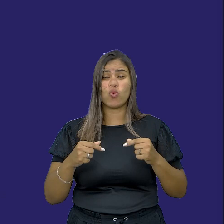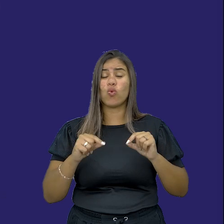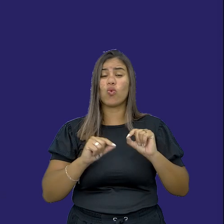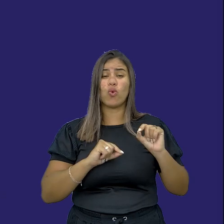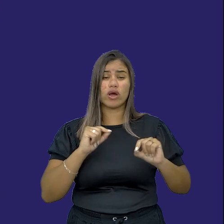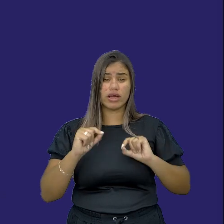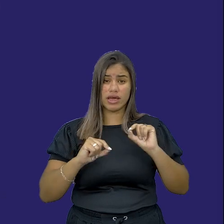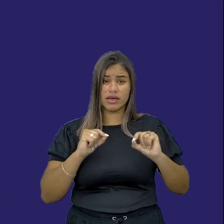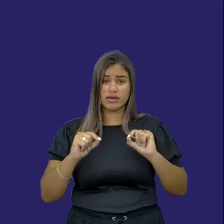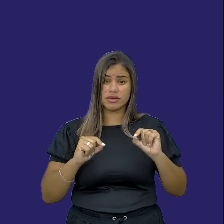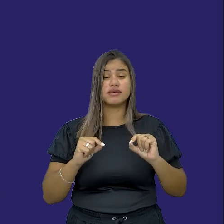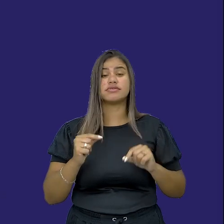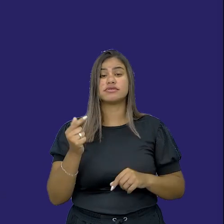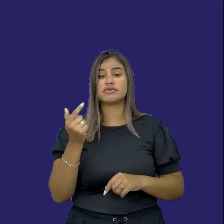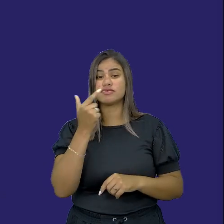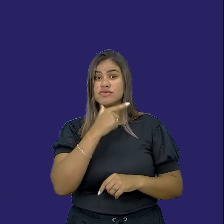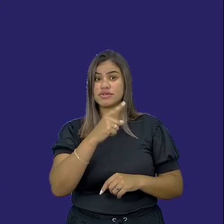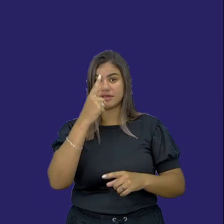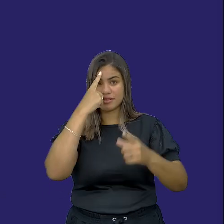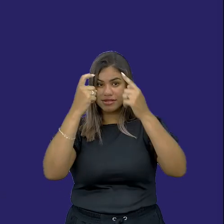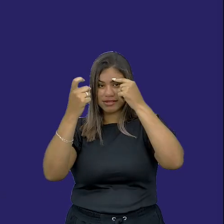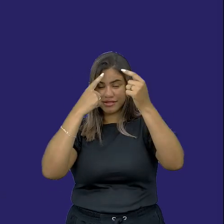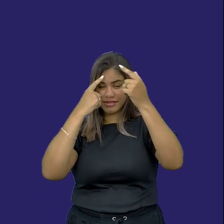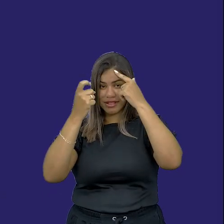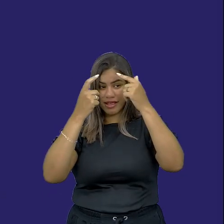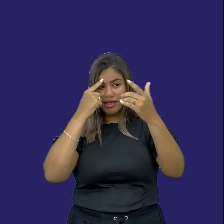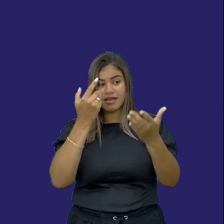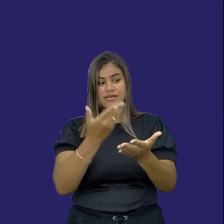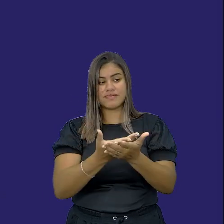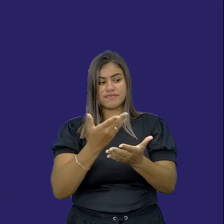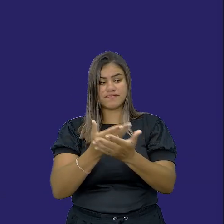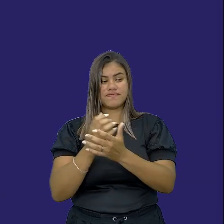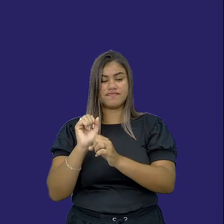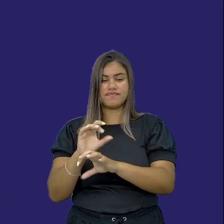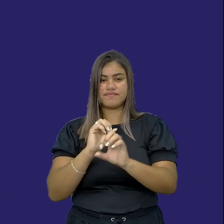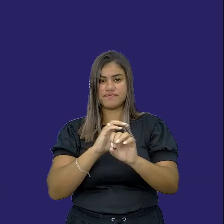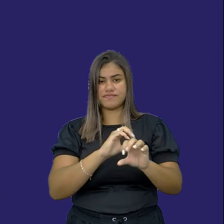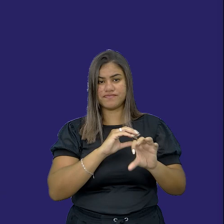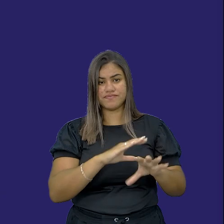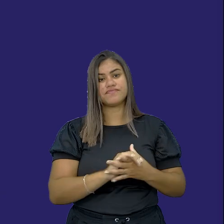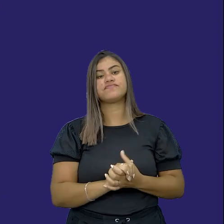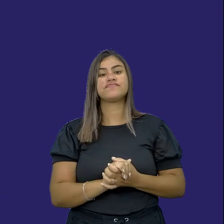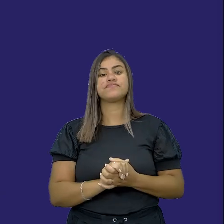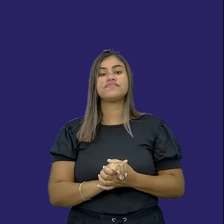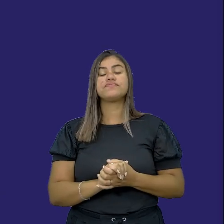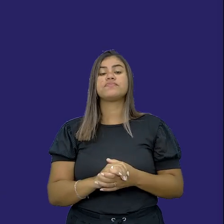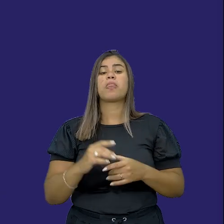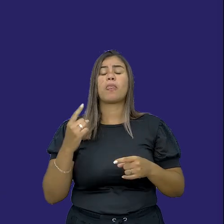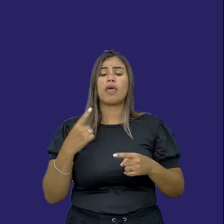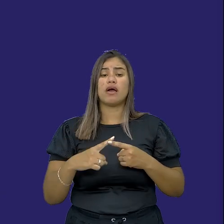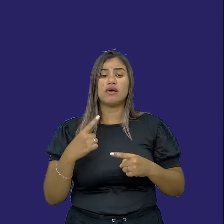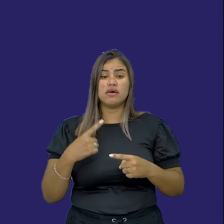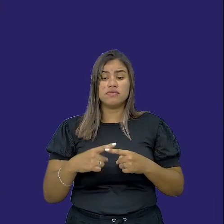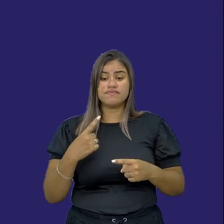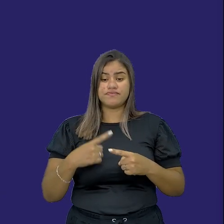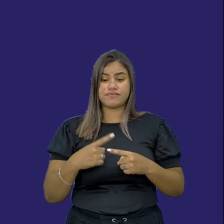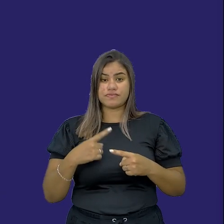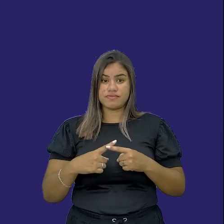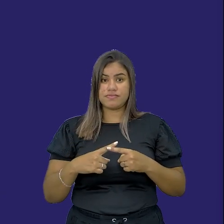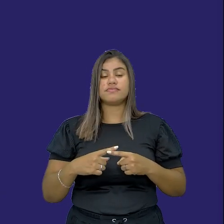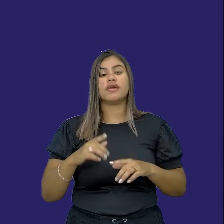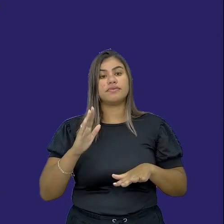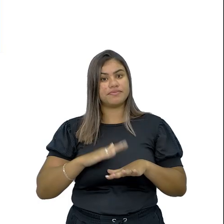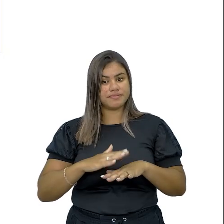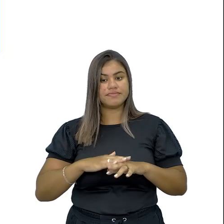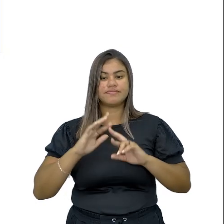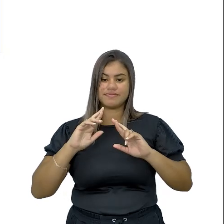maneira, lancem mão dessas ideias nas suas aulas, né? Daqui em diante, porque realmente faz a diferença,